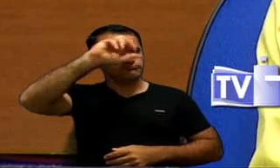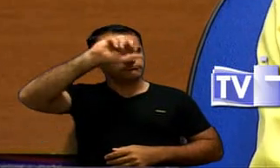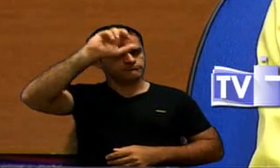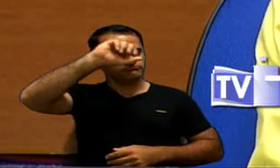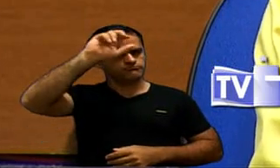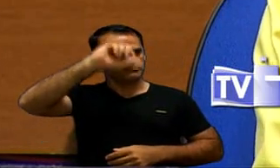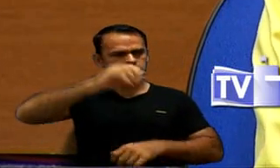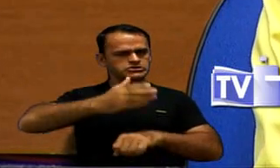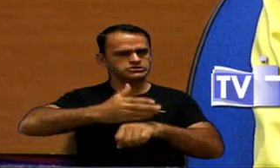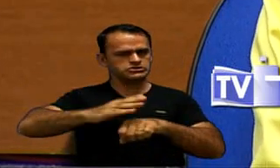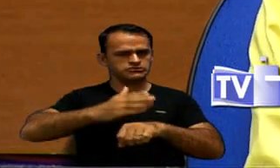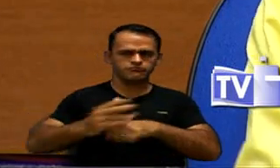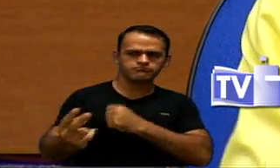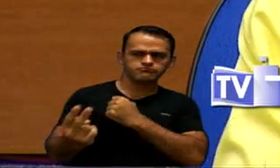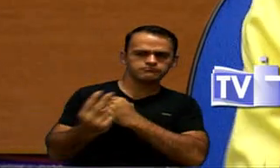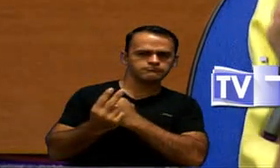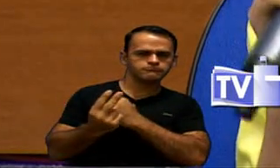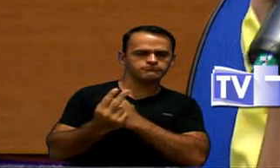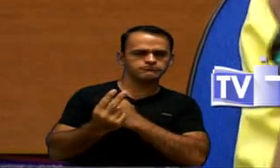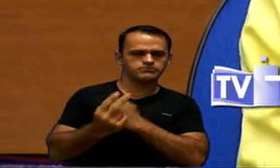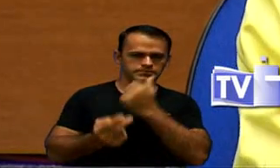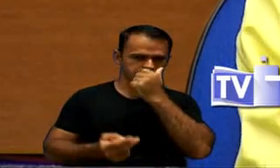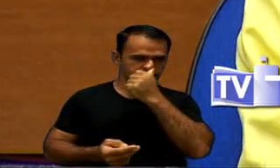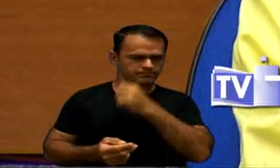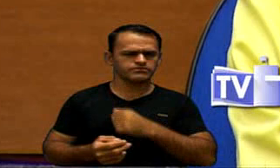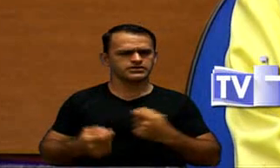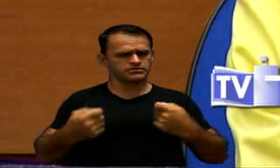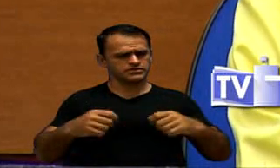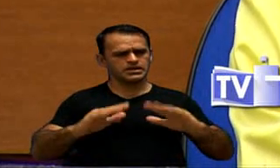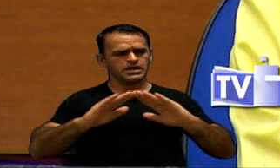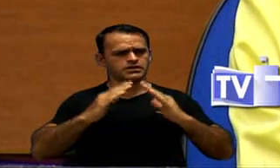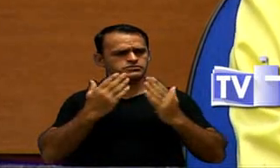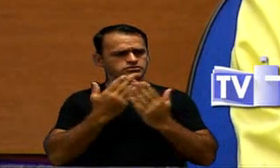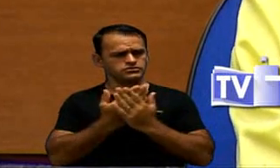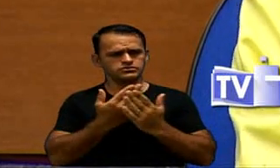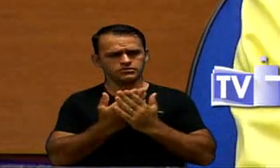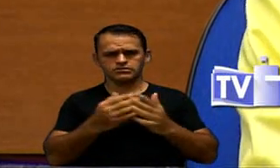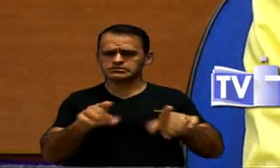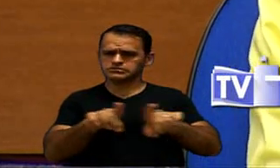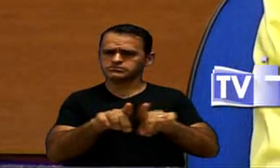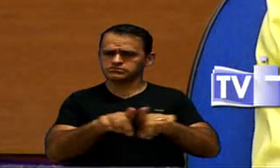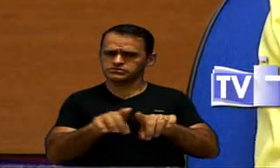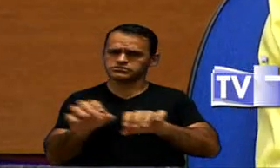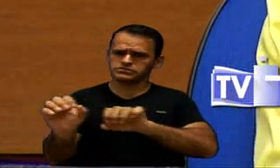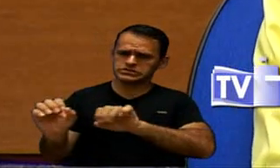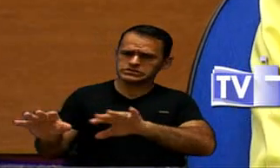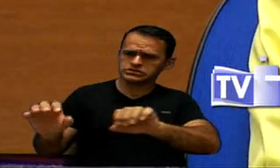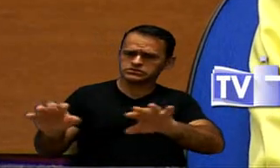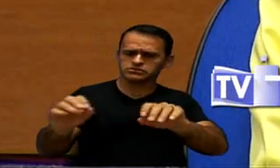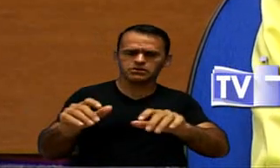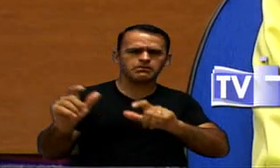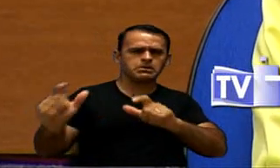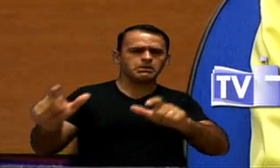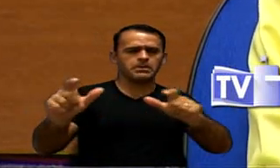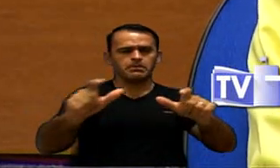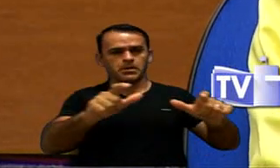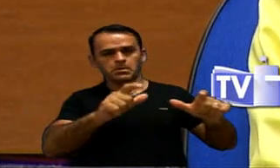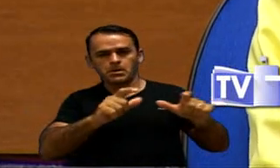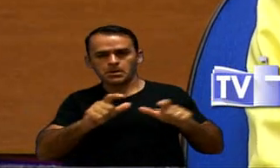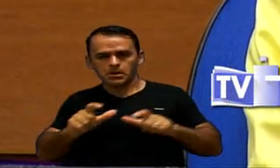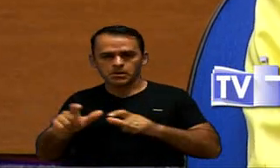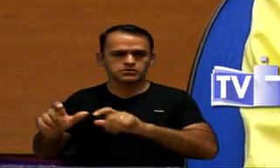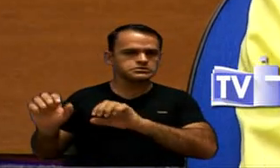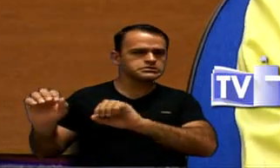em relação à proteção, e isso deveria ser ensinado nas escolas, né? Em vários locais. Então,